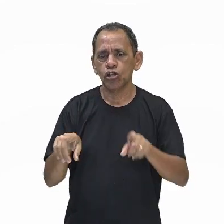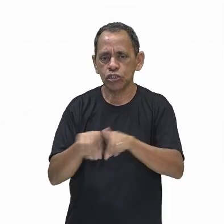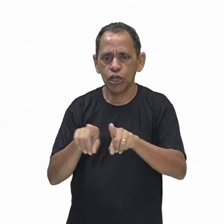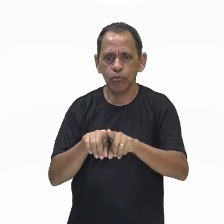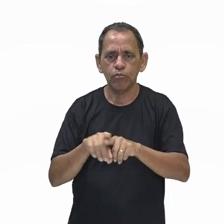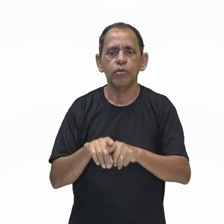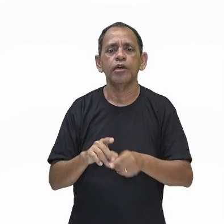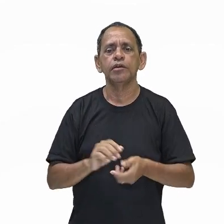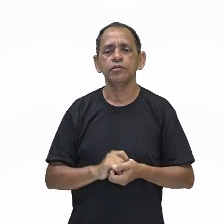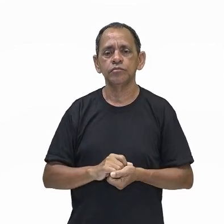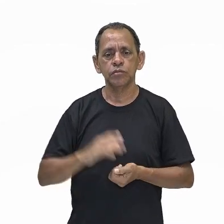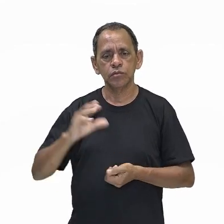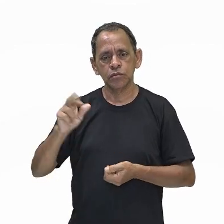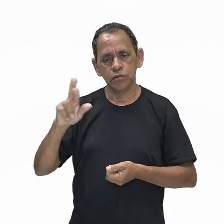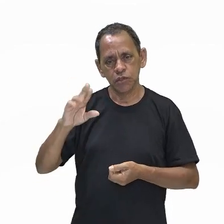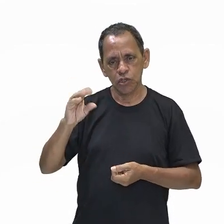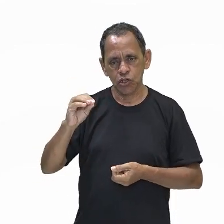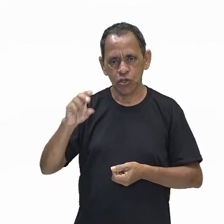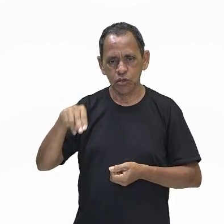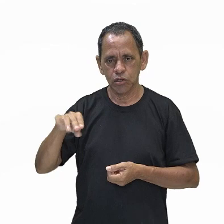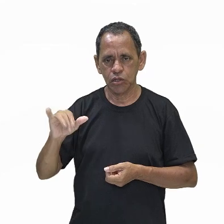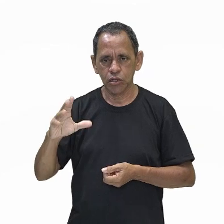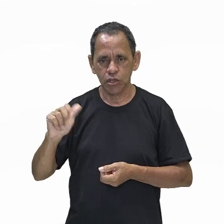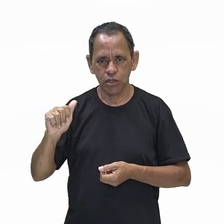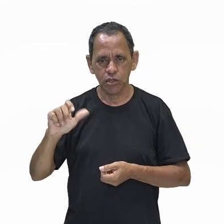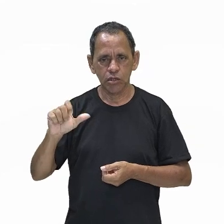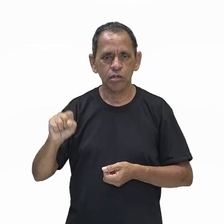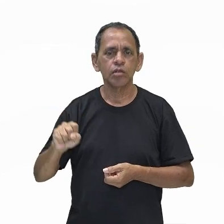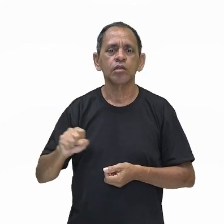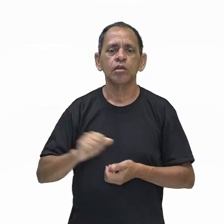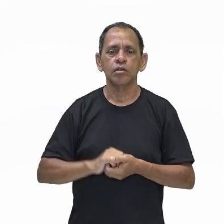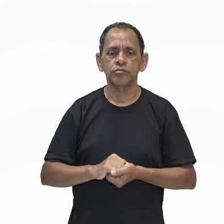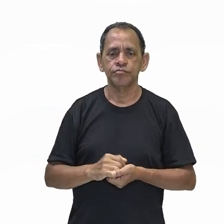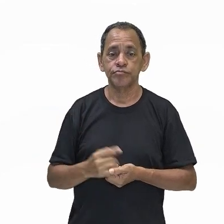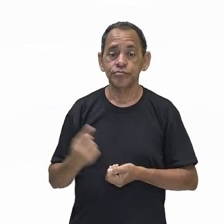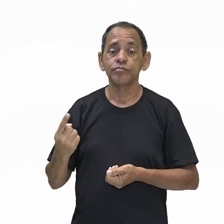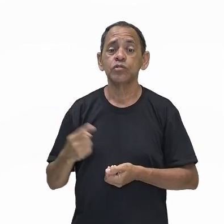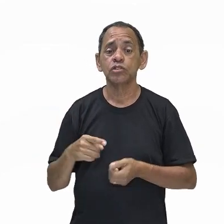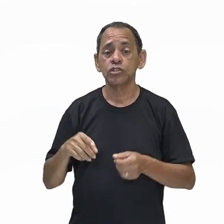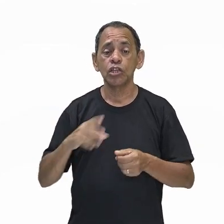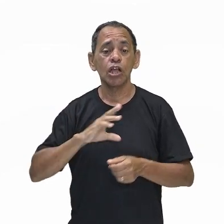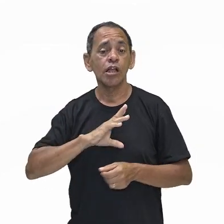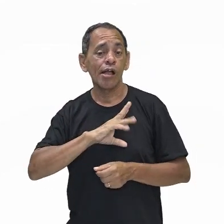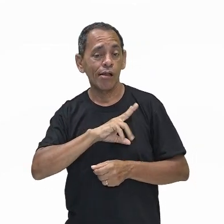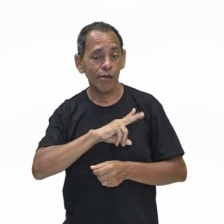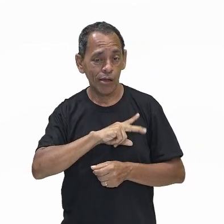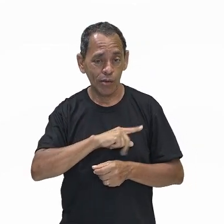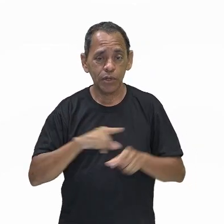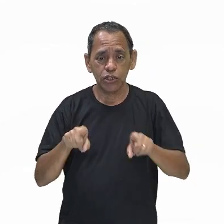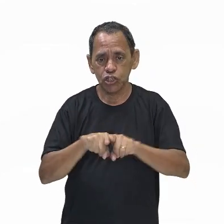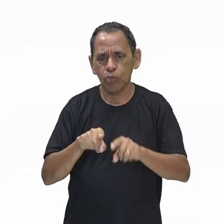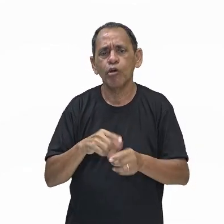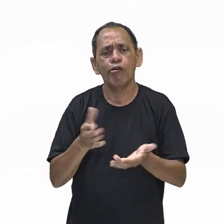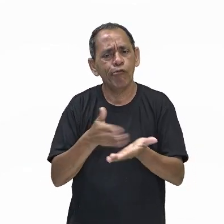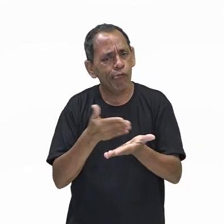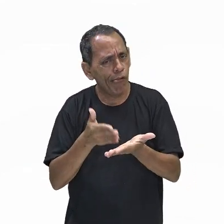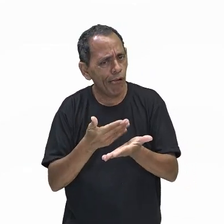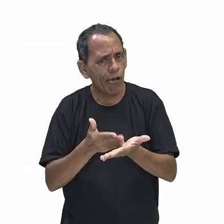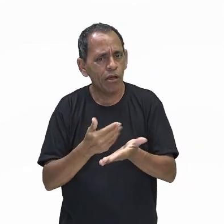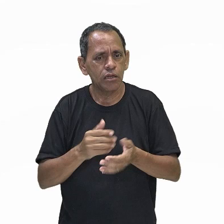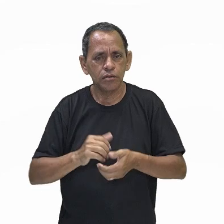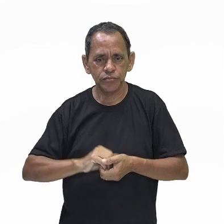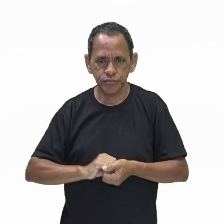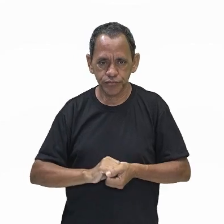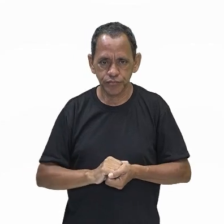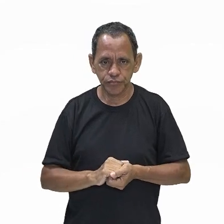é um romance, e A Hora da Estrela, 1977, um romance. Esse livro é bastante conhecido, certo?